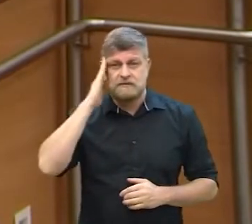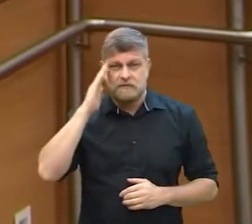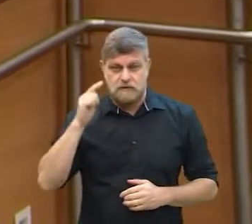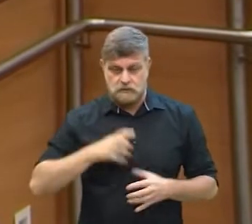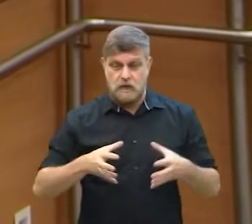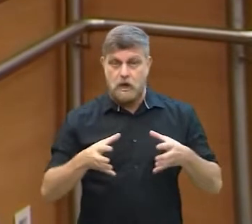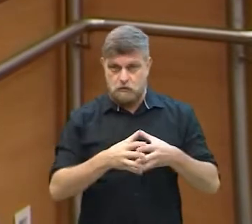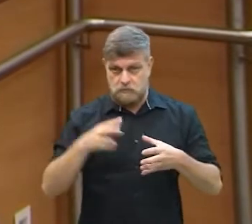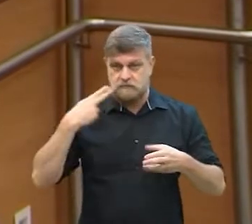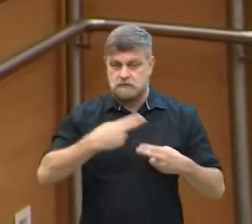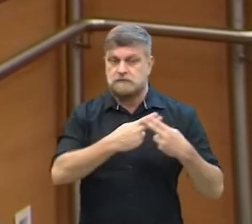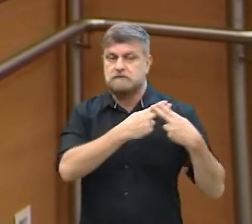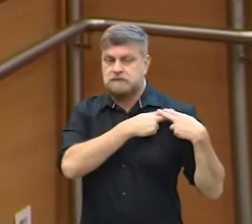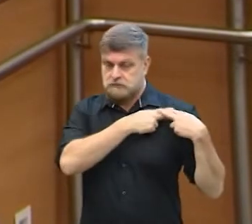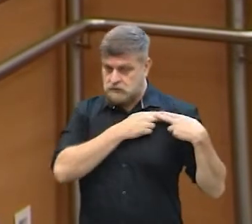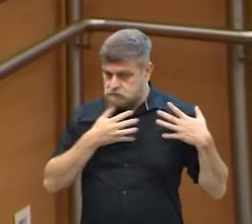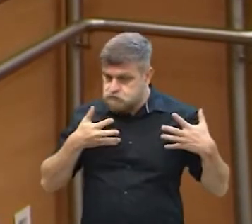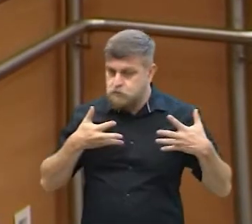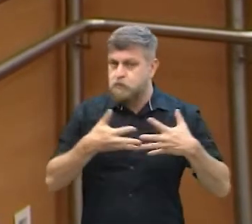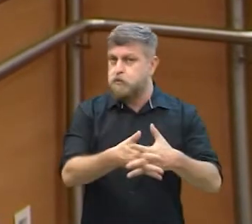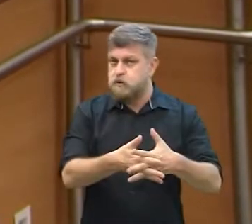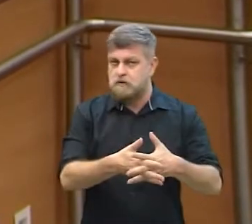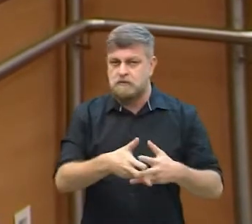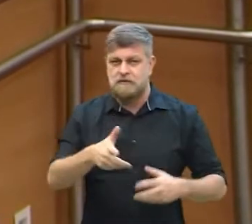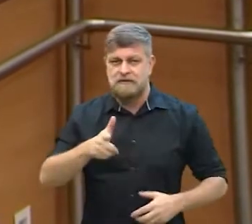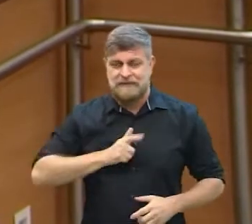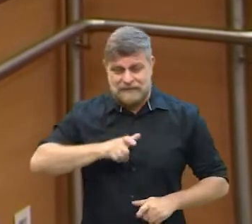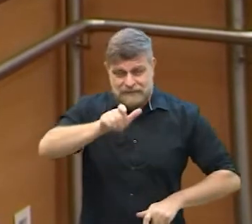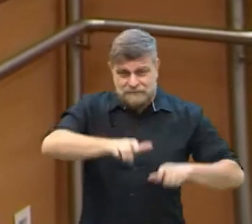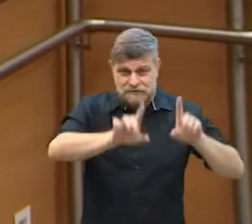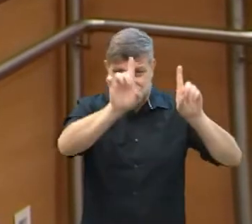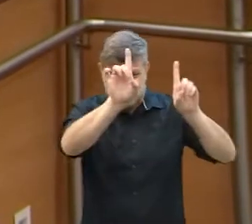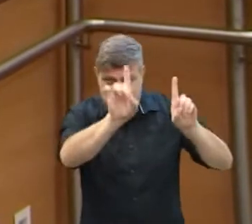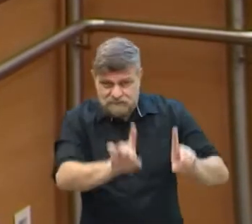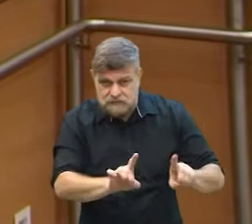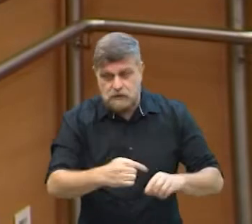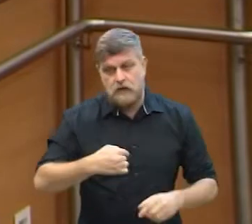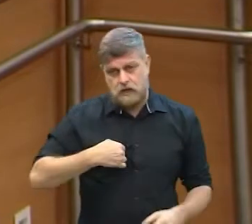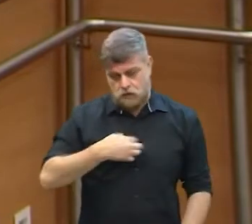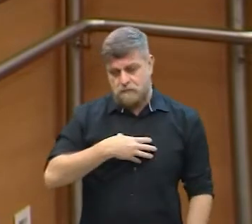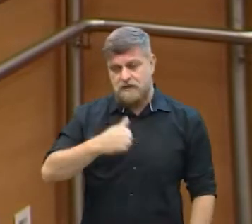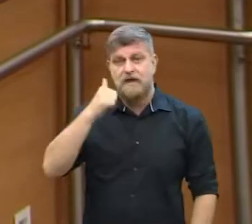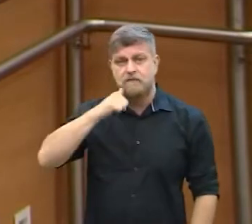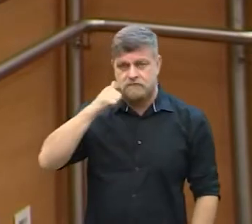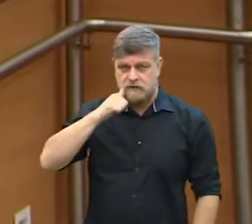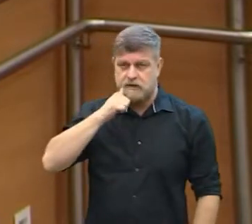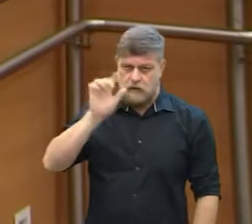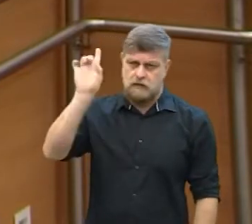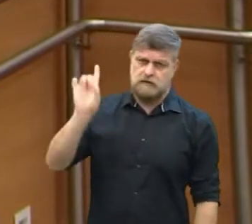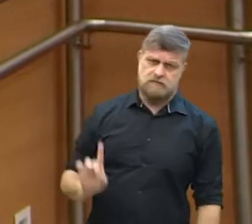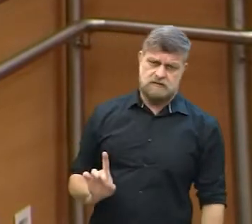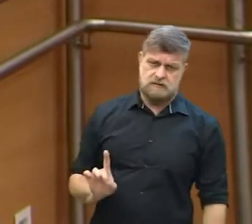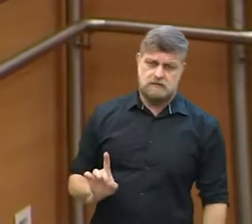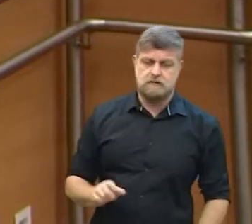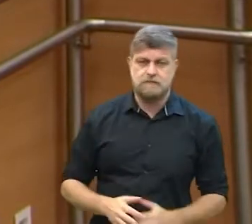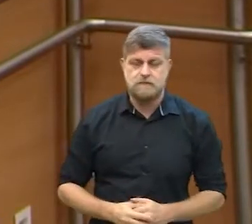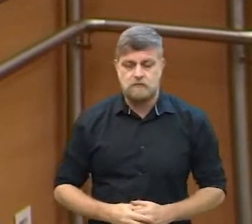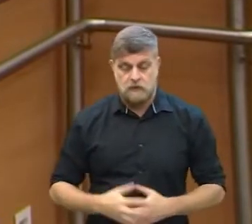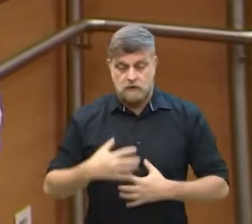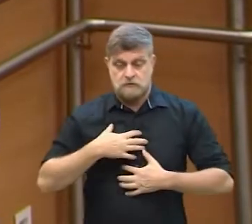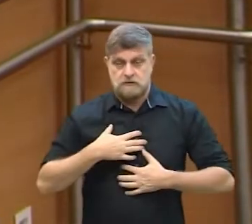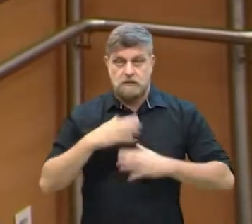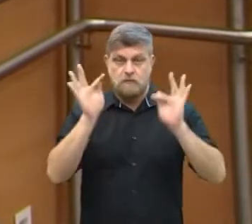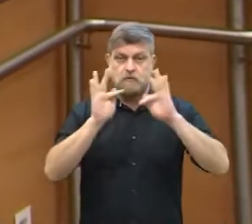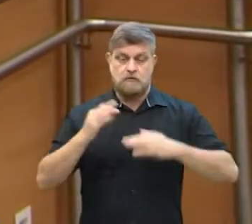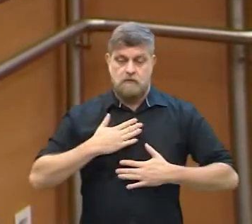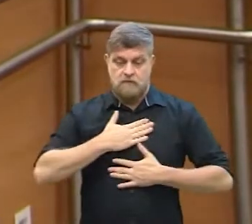principalmente sabendo que dessa comissão, que é uma comissão complicada, né? Dos deficientes. Eu tenho uma filha com deficiência